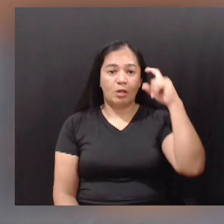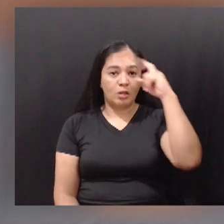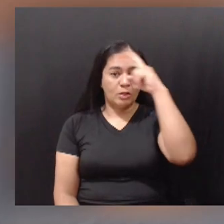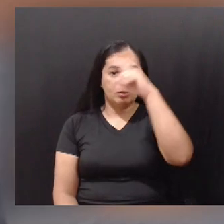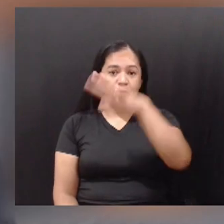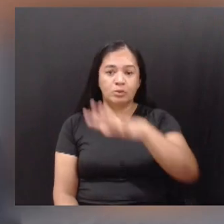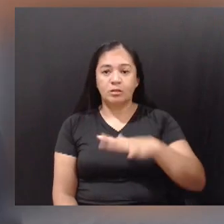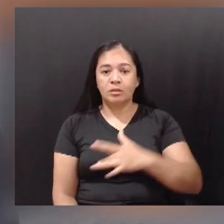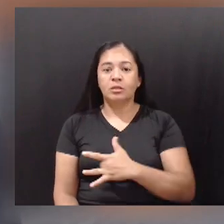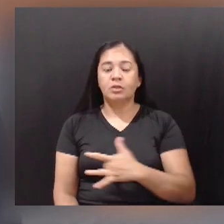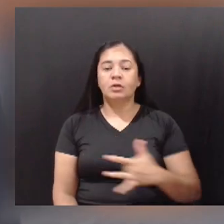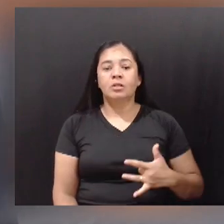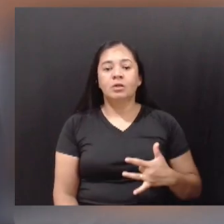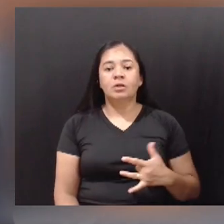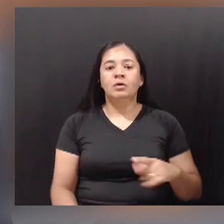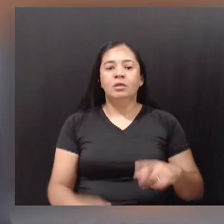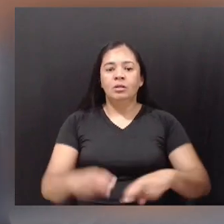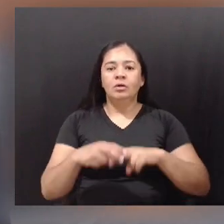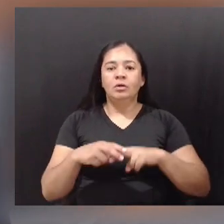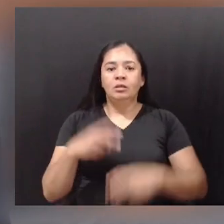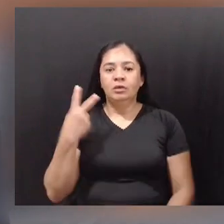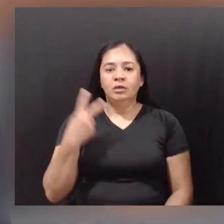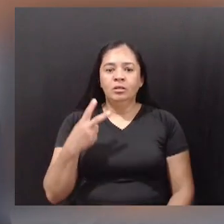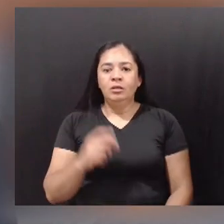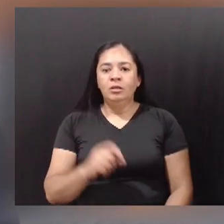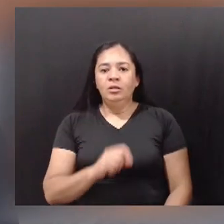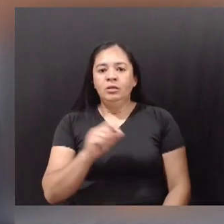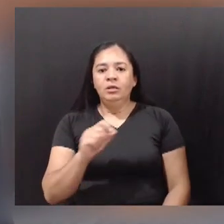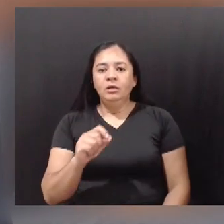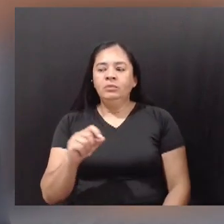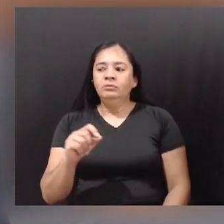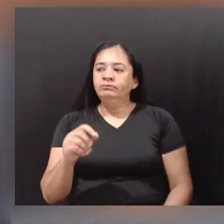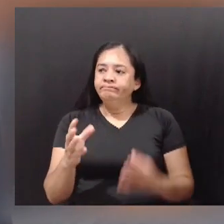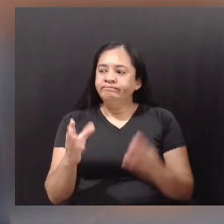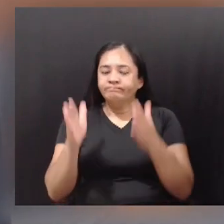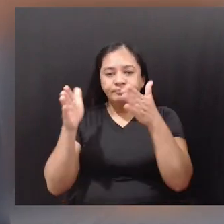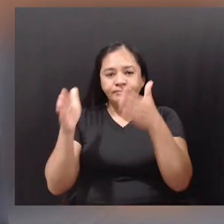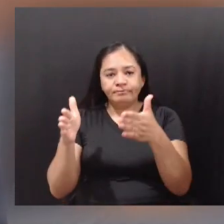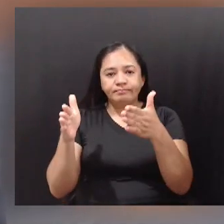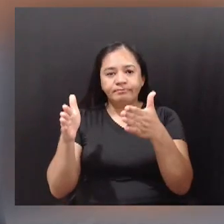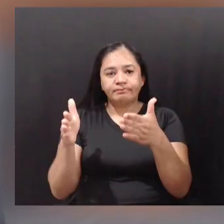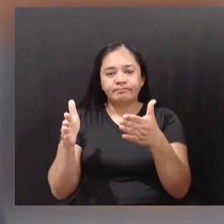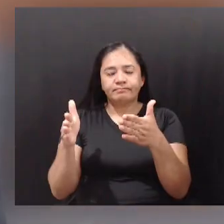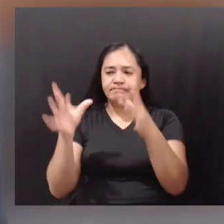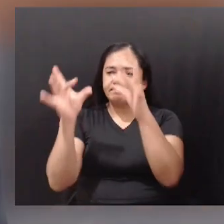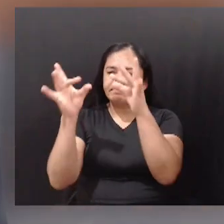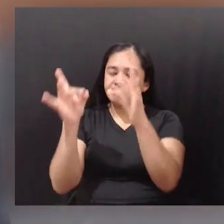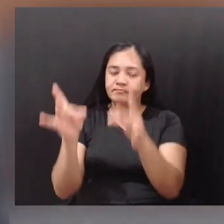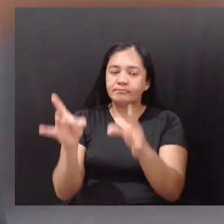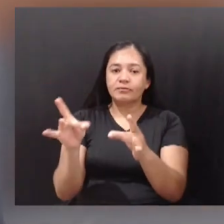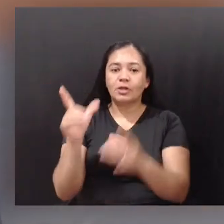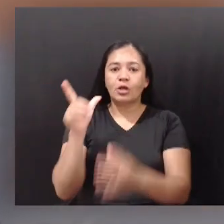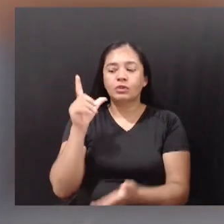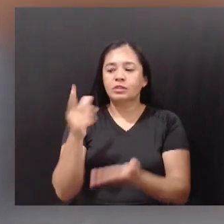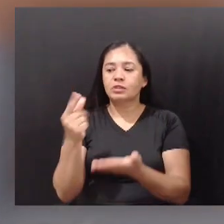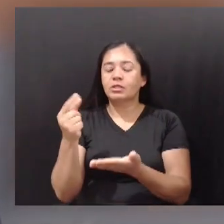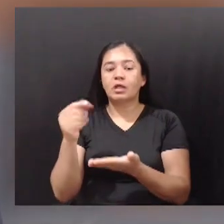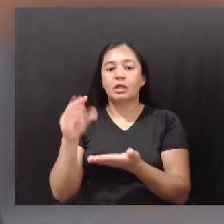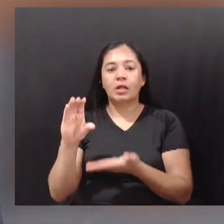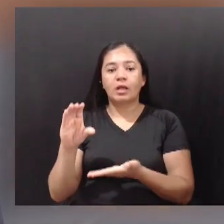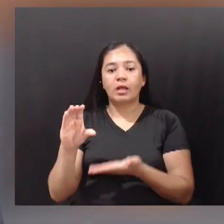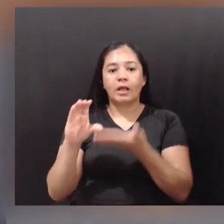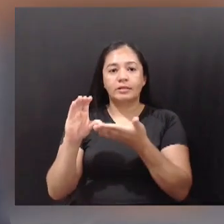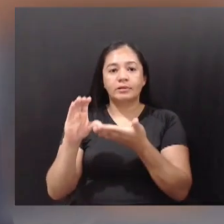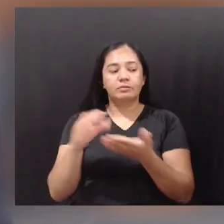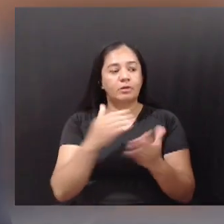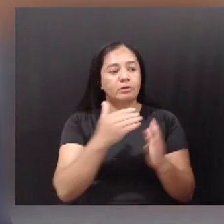e os vereadores têm esse olhar clínico para mandar essas emendas para os locais certos. Eu mesmo destinei as